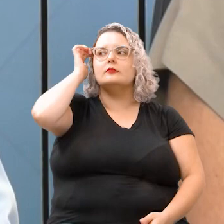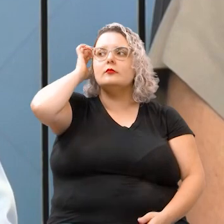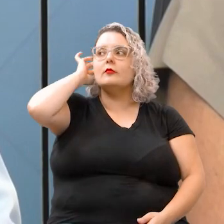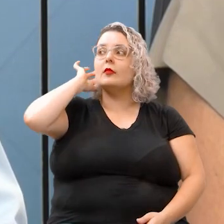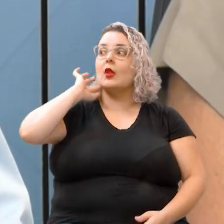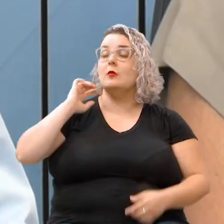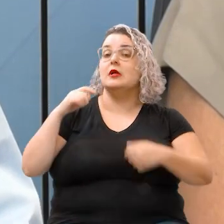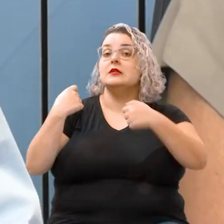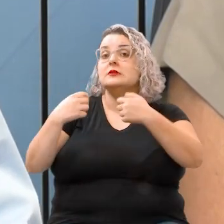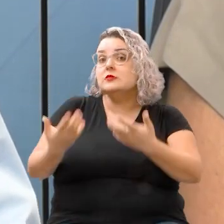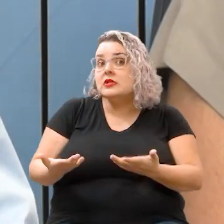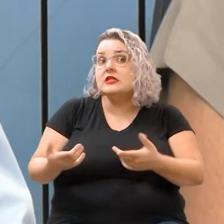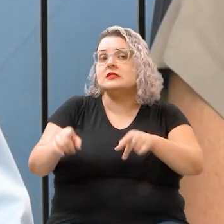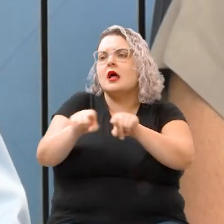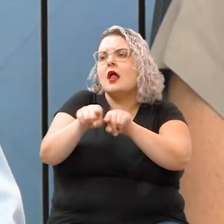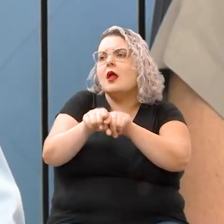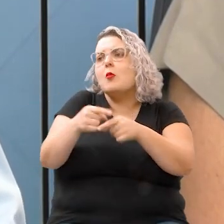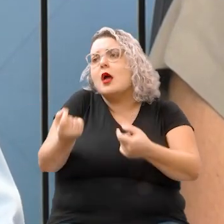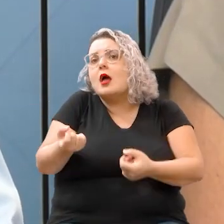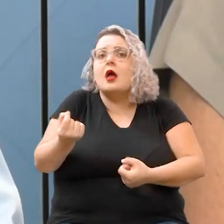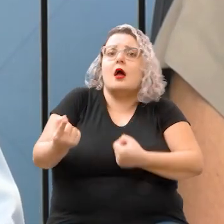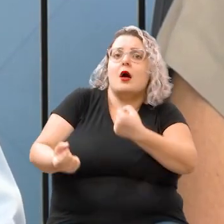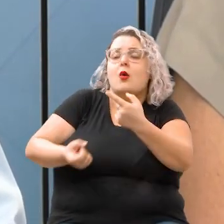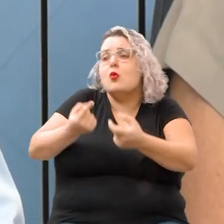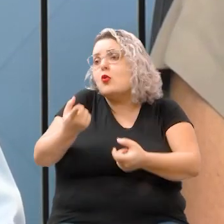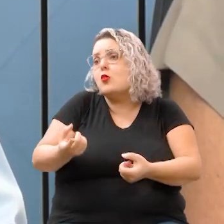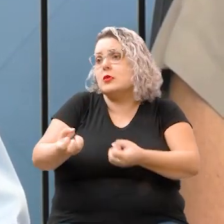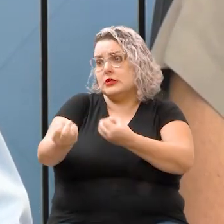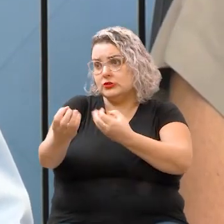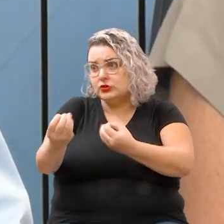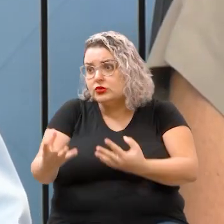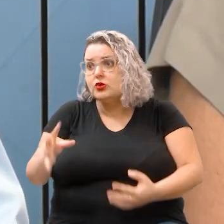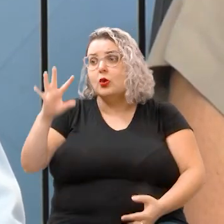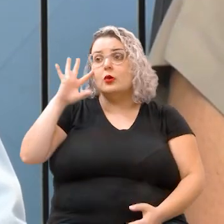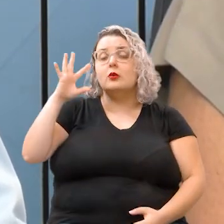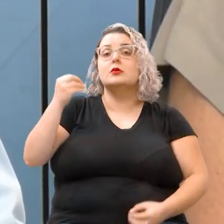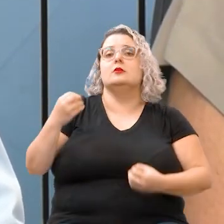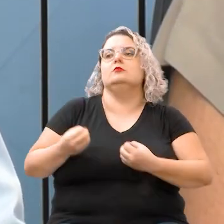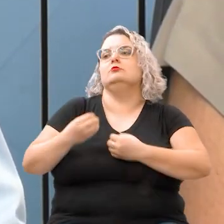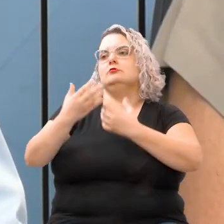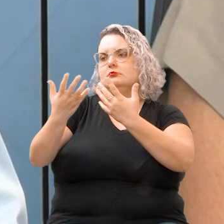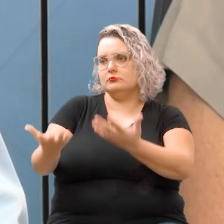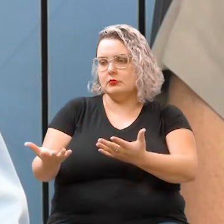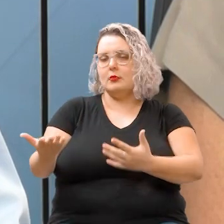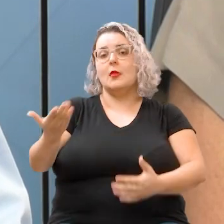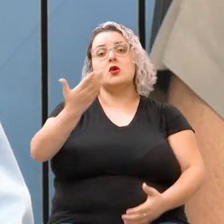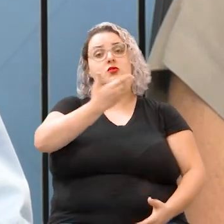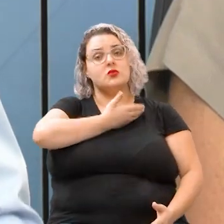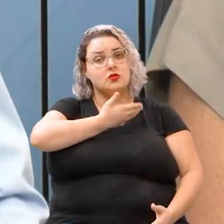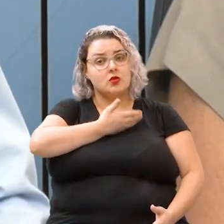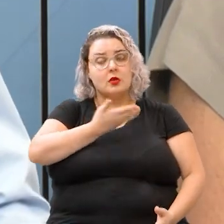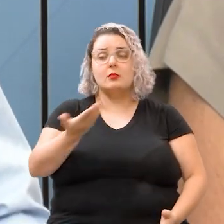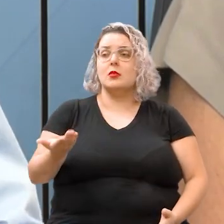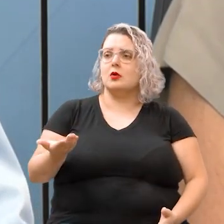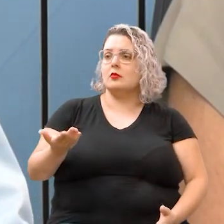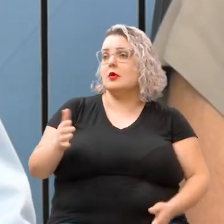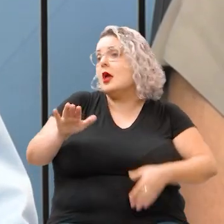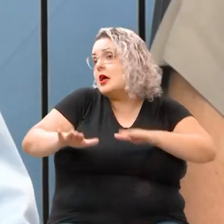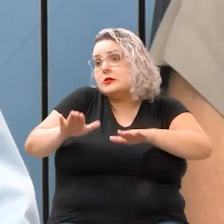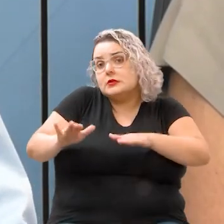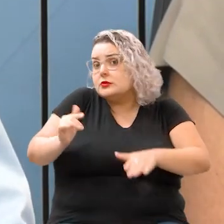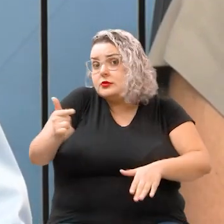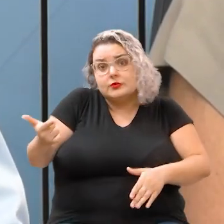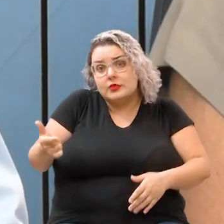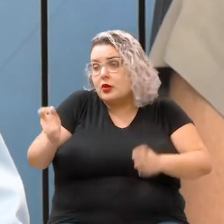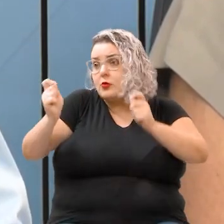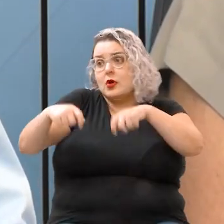de você estar prestando também algumas informações, passando conhecimentos para os colegas que eventualmente não têm a possibilidade